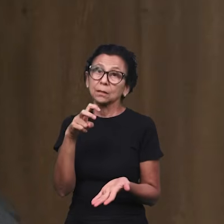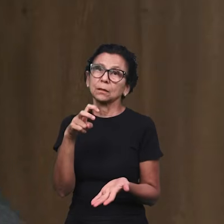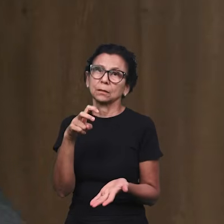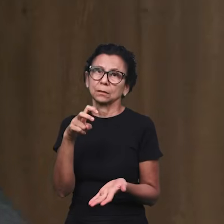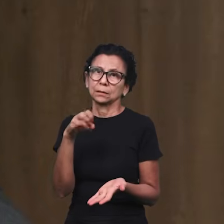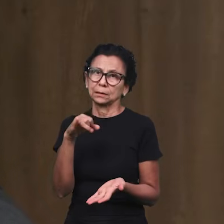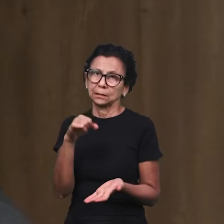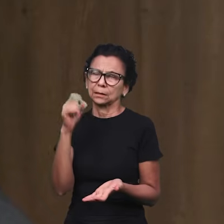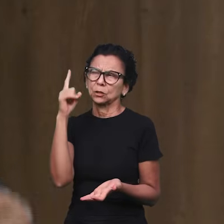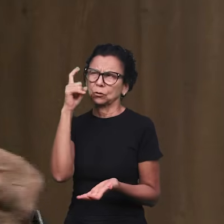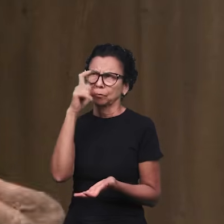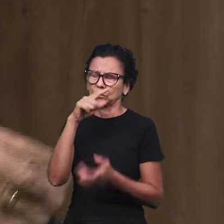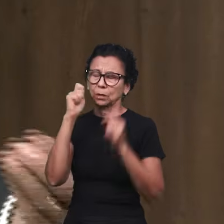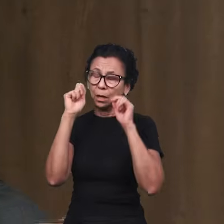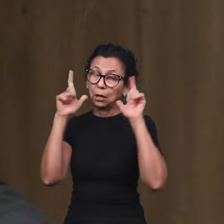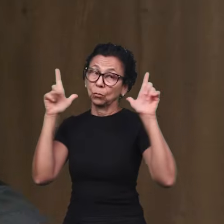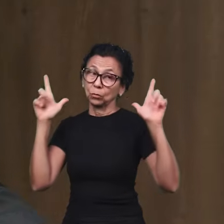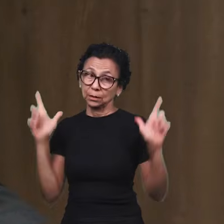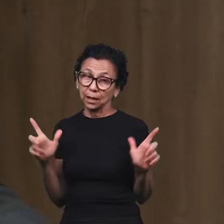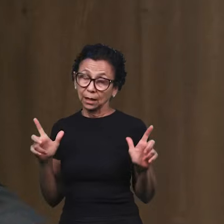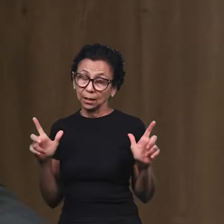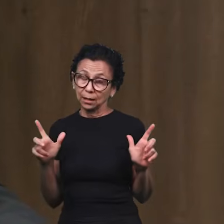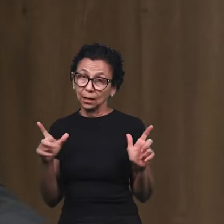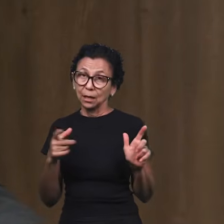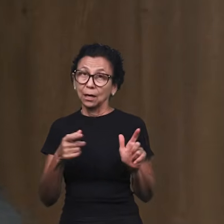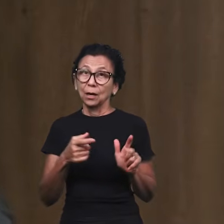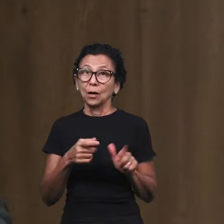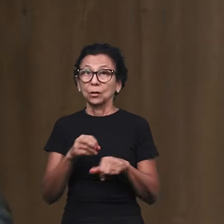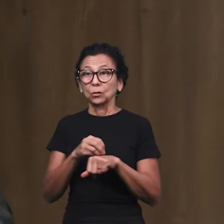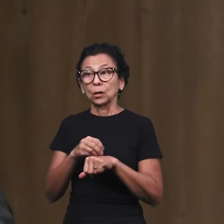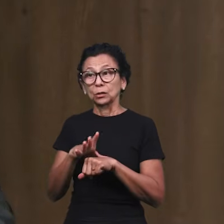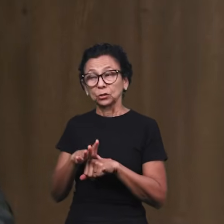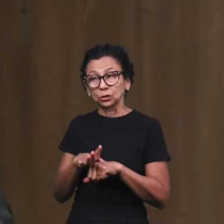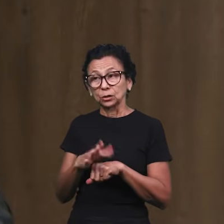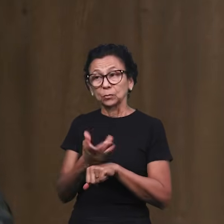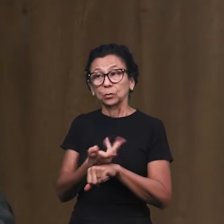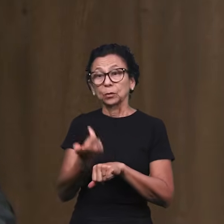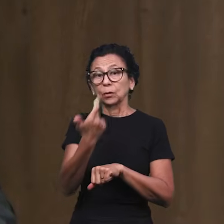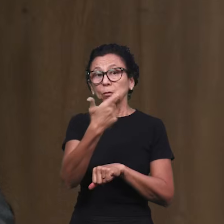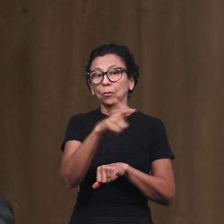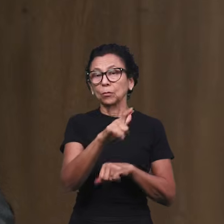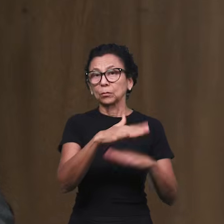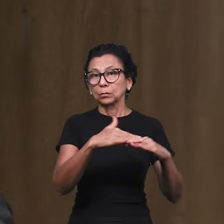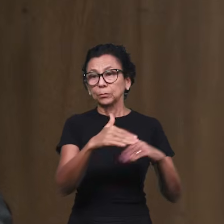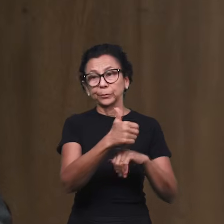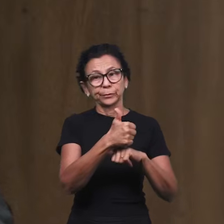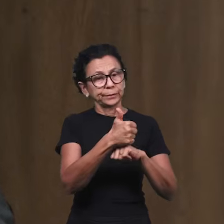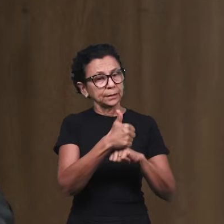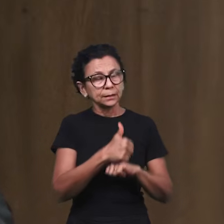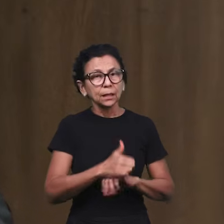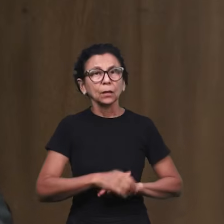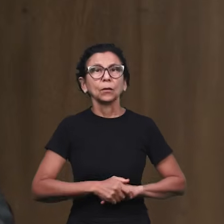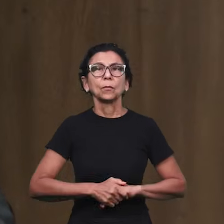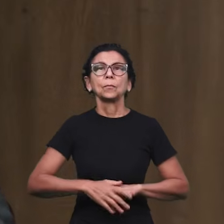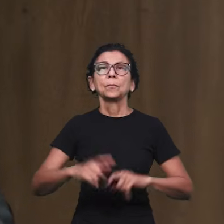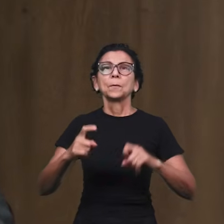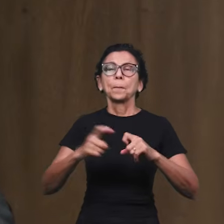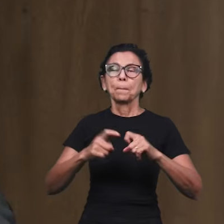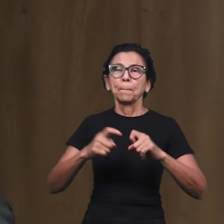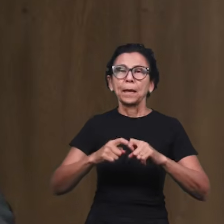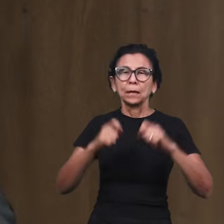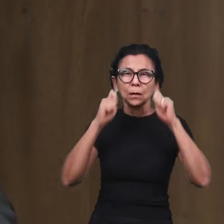eu sugiro procurar outra profissão, não é? Porque o médico, ele acorda